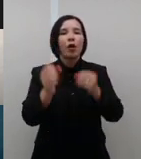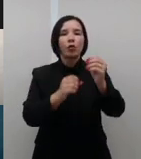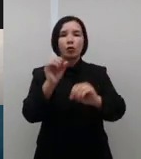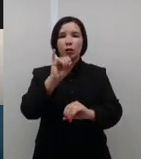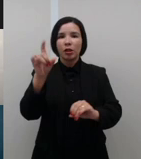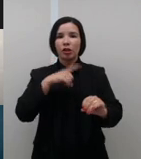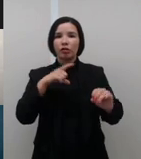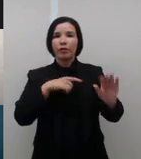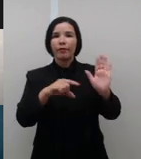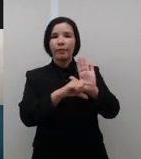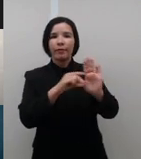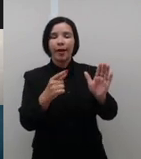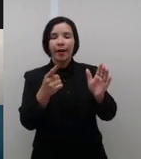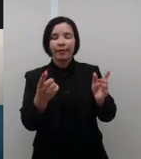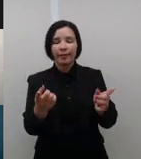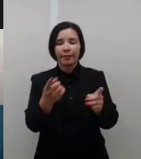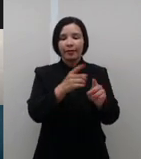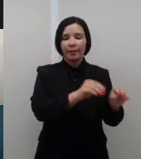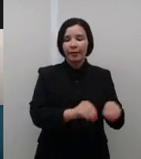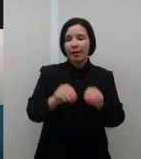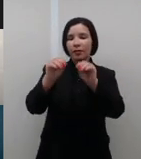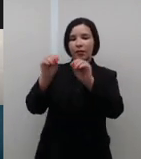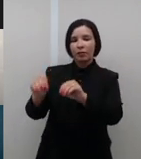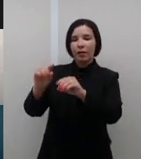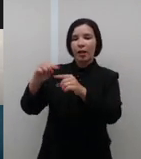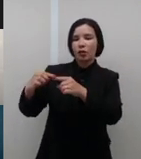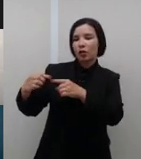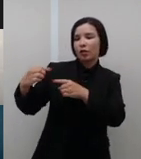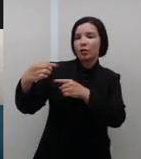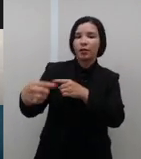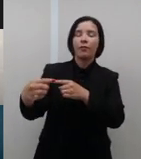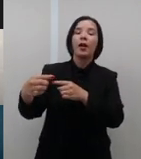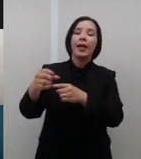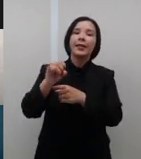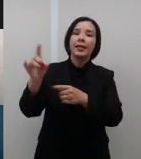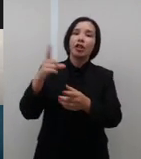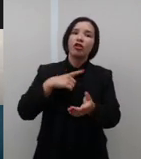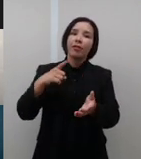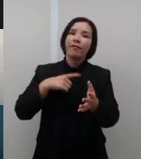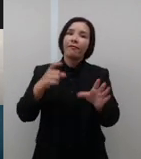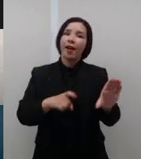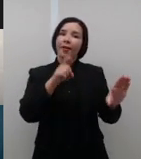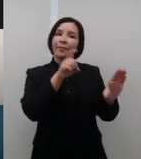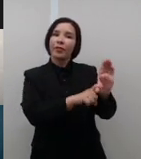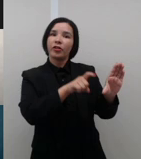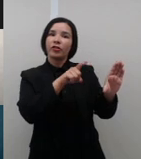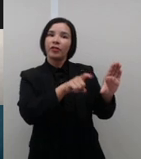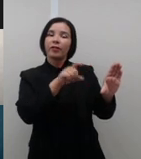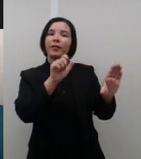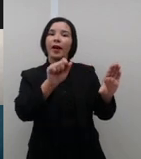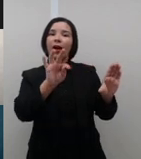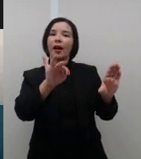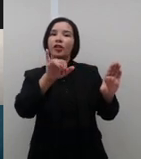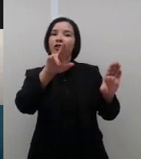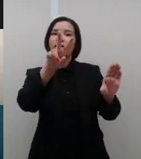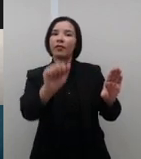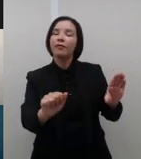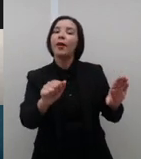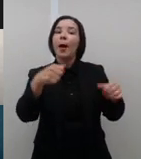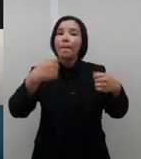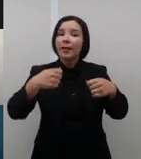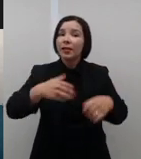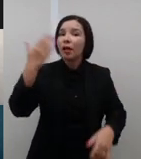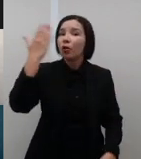sucessiva de bem, feita após inscrição do débito em dívida ativa, sendo desnecessário comprovar a má-fé